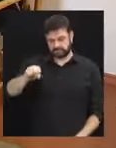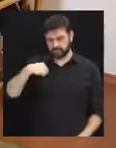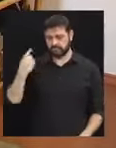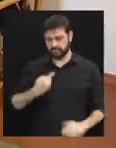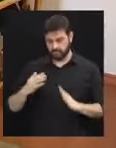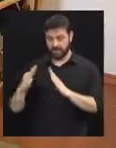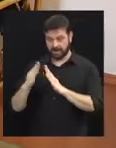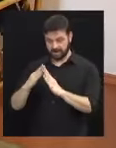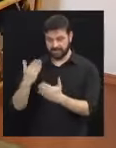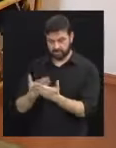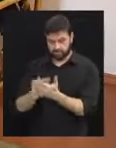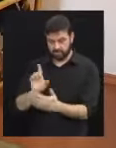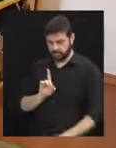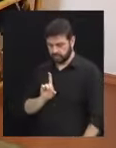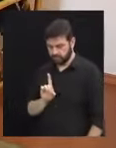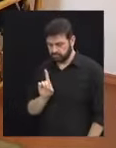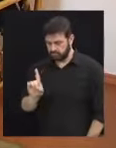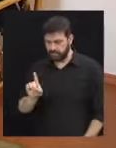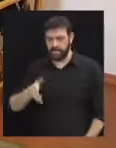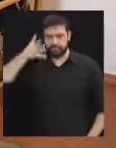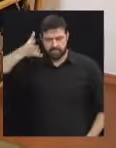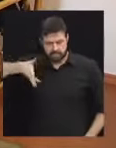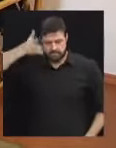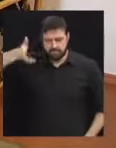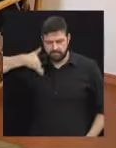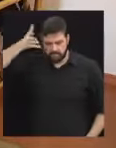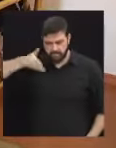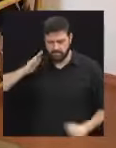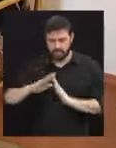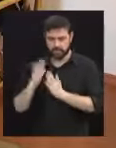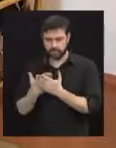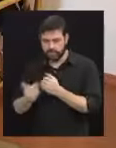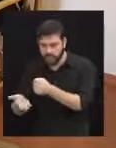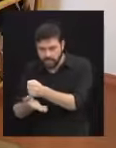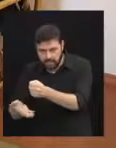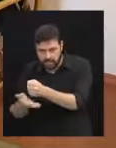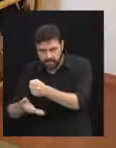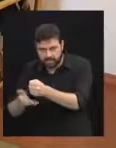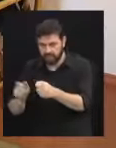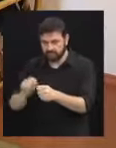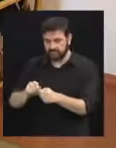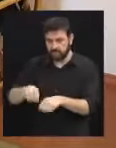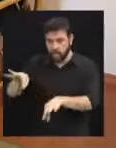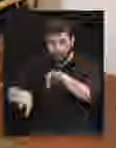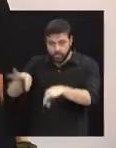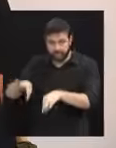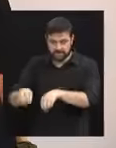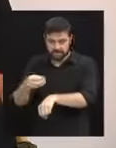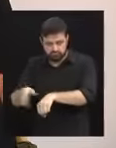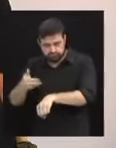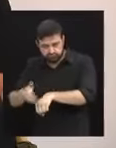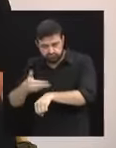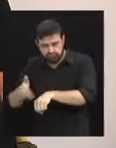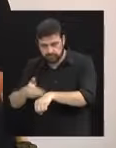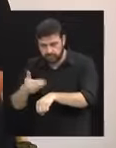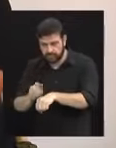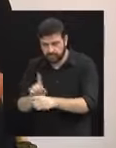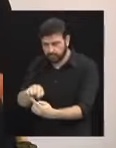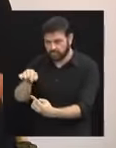as escolas de ensino fundamental, né? Nós vamos desenvolver oficinas com elas e nós queremos que